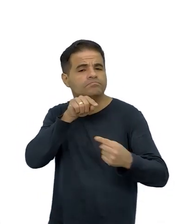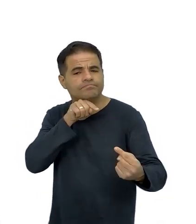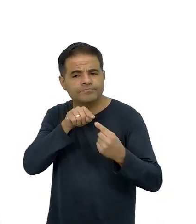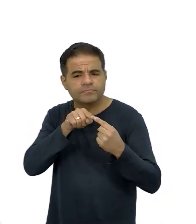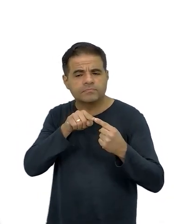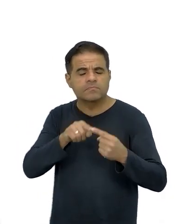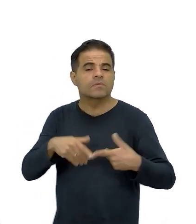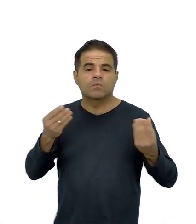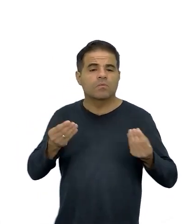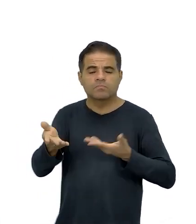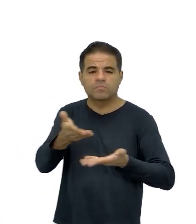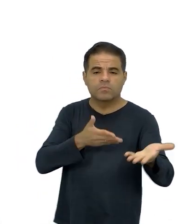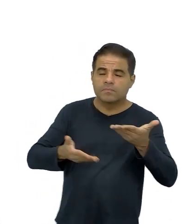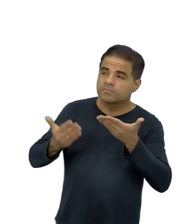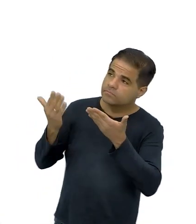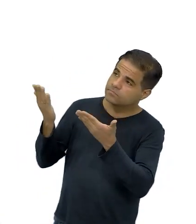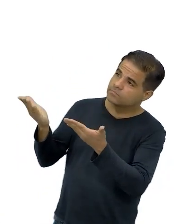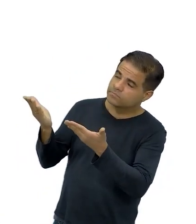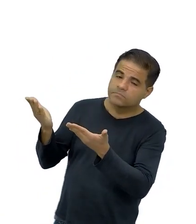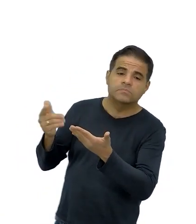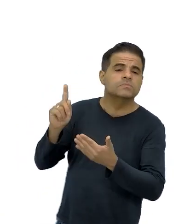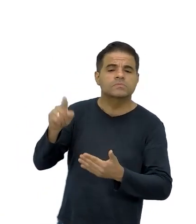objetivos, né, vamos compartilhar aqui,